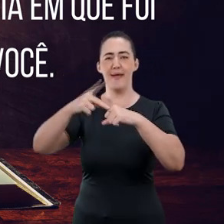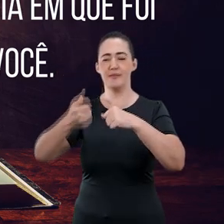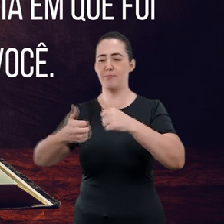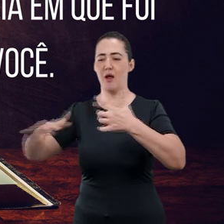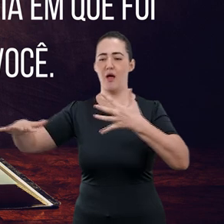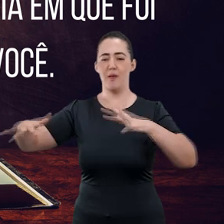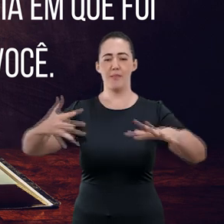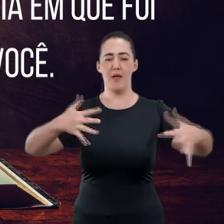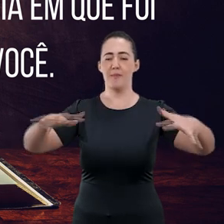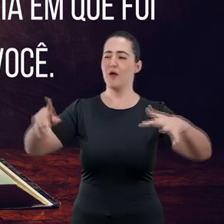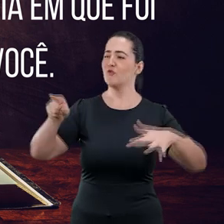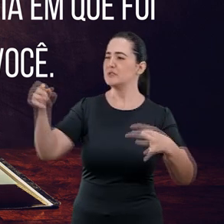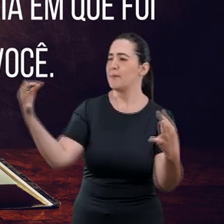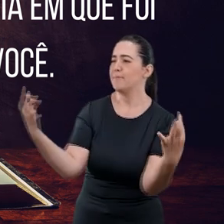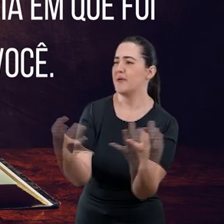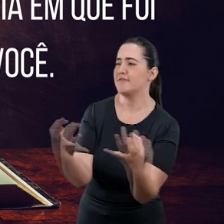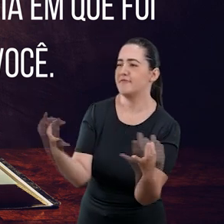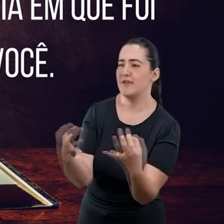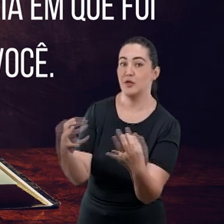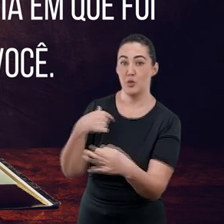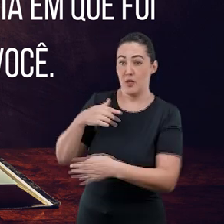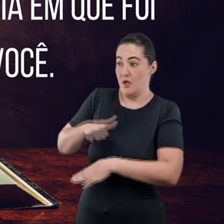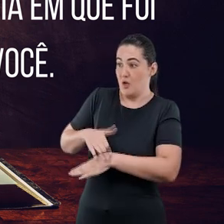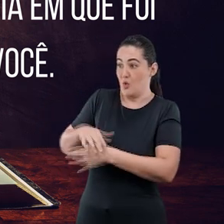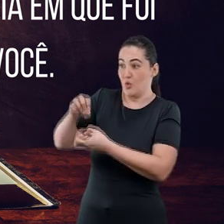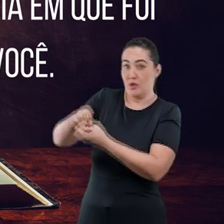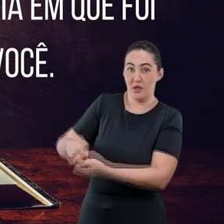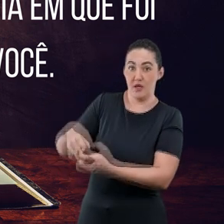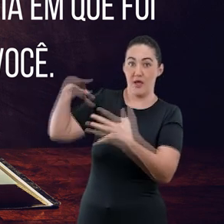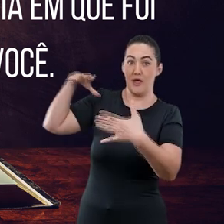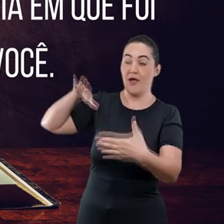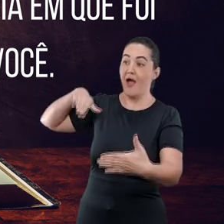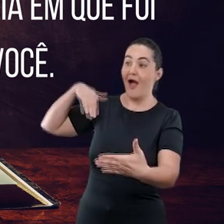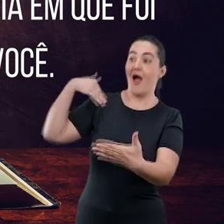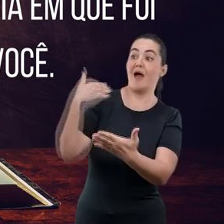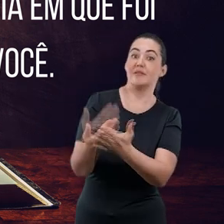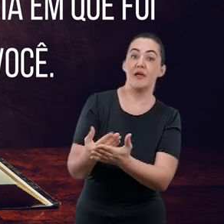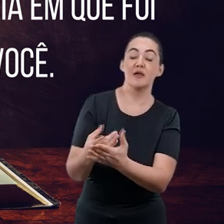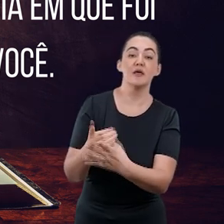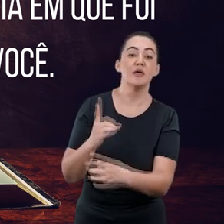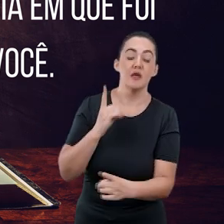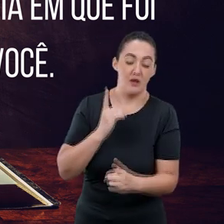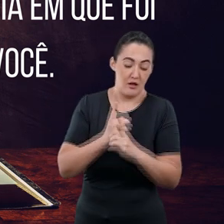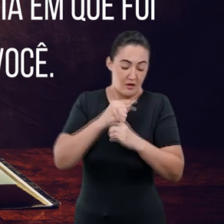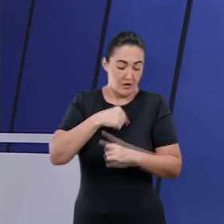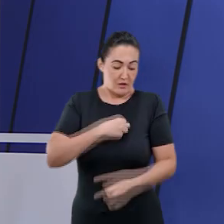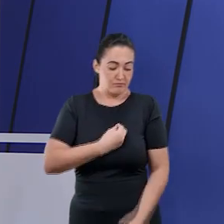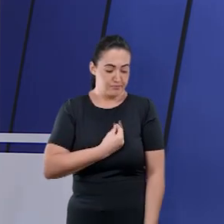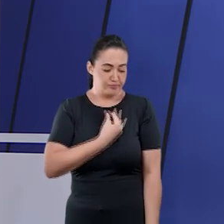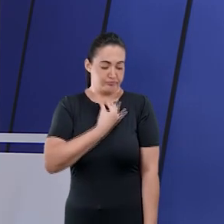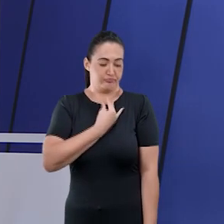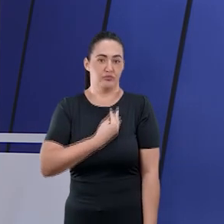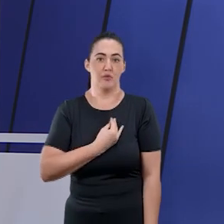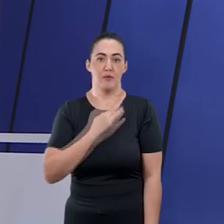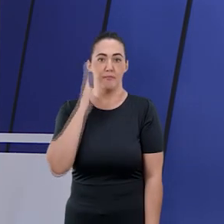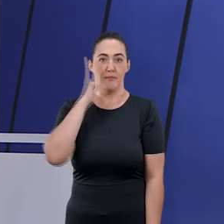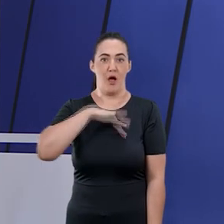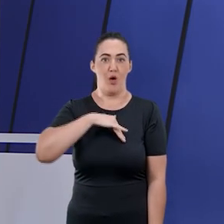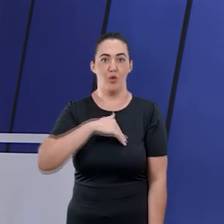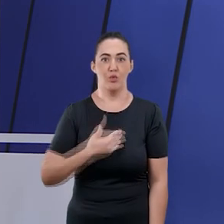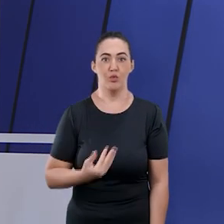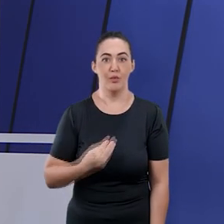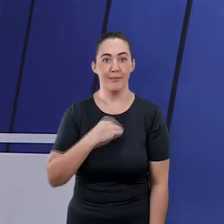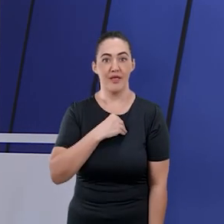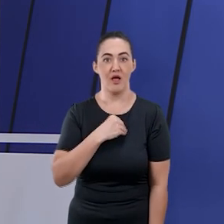perfeito nos seus caminhos, desde o dia em que foi criado, até que se achou iniquidade em você. Iniquidade é o mal, que se achou